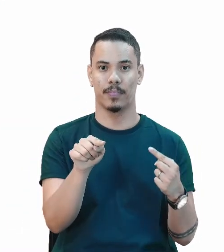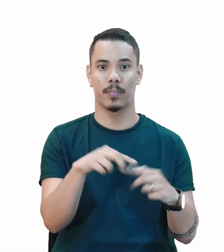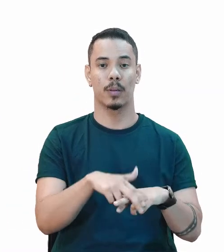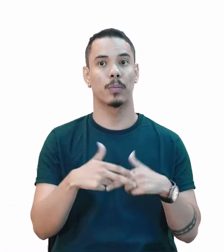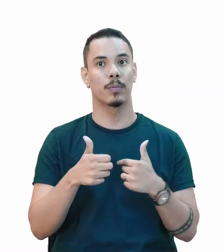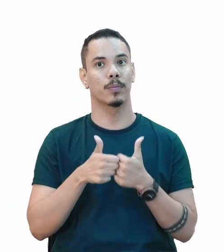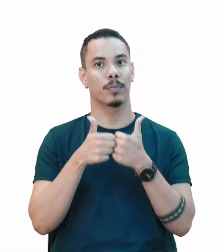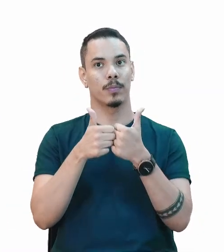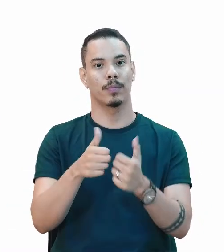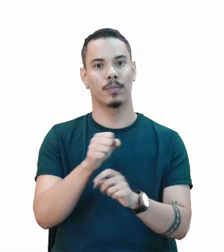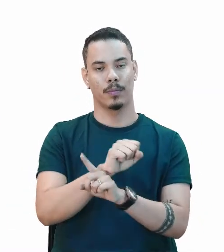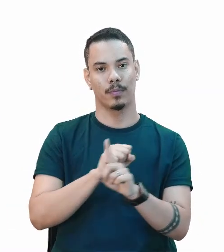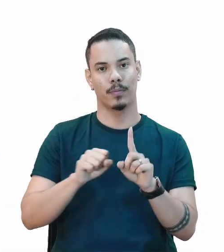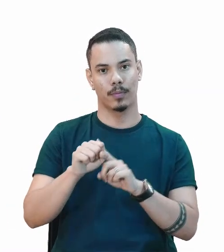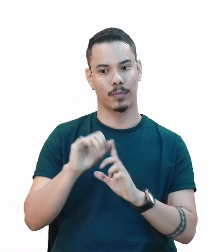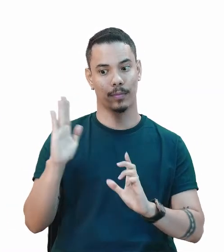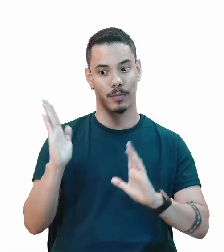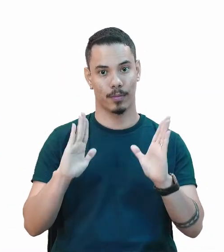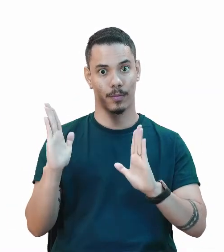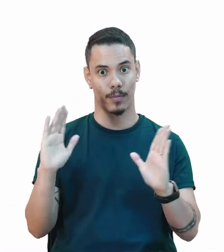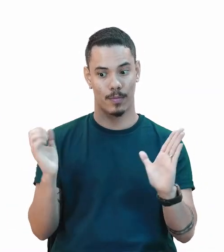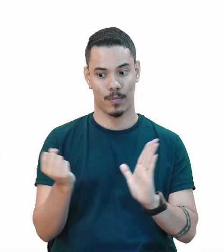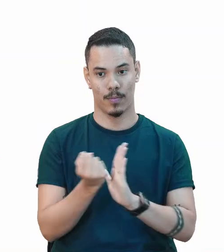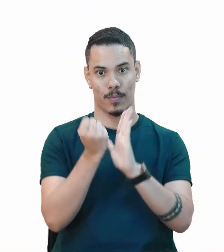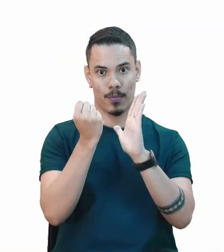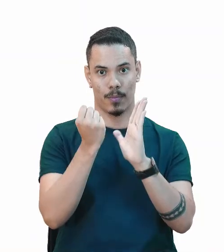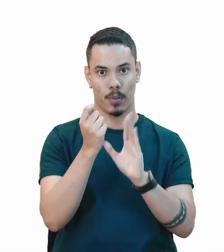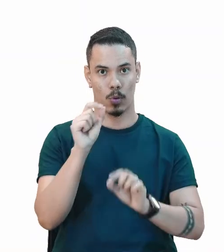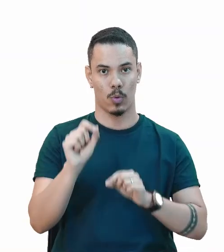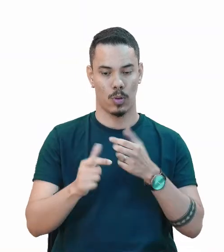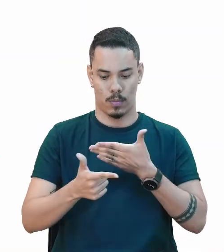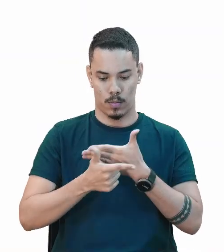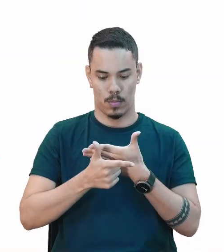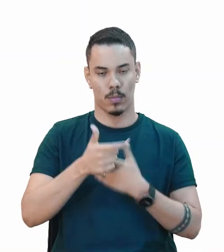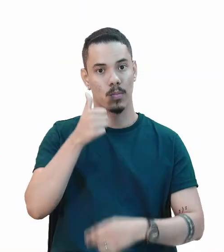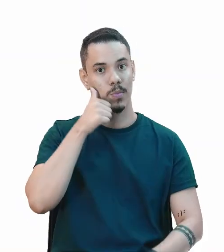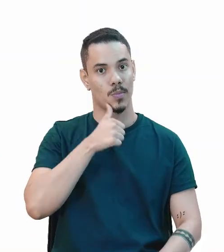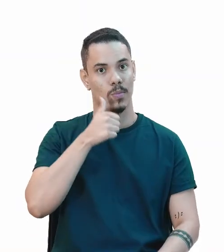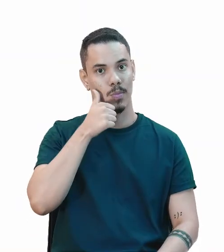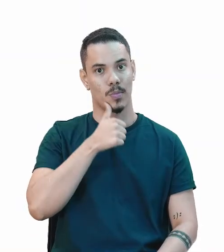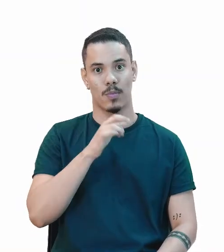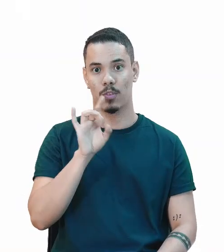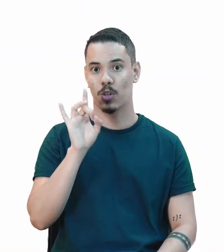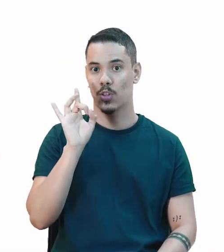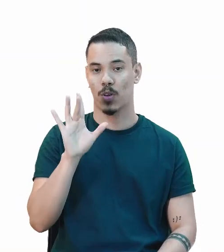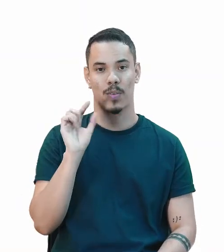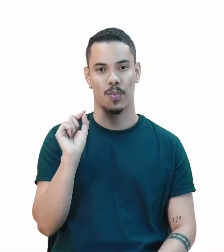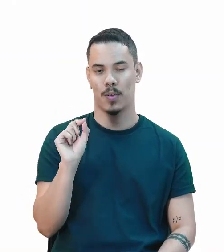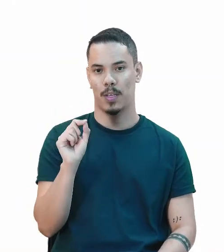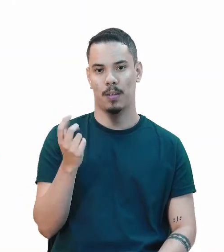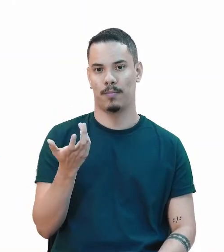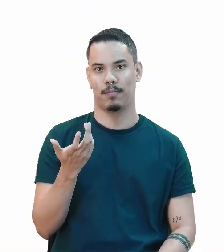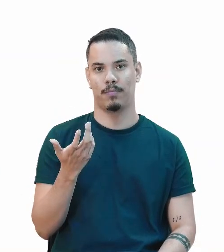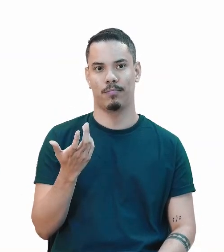com a sociedade daquela época, a função da mulher era ali,